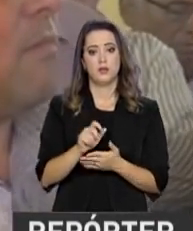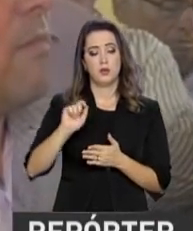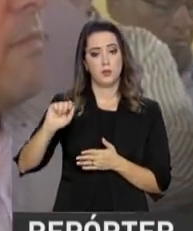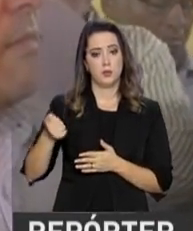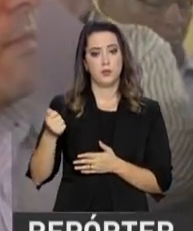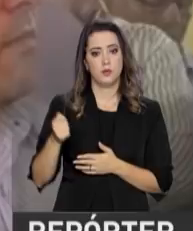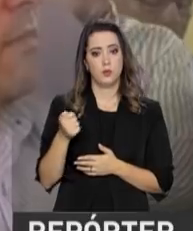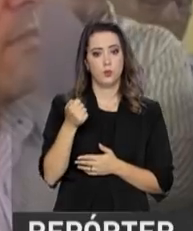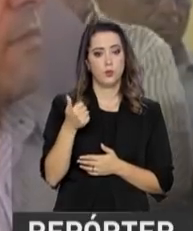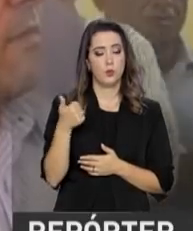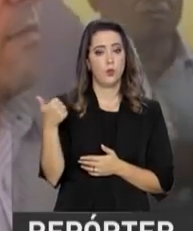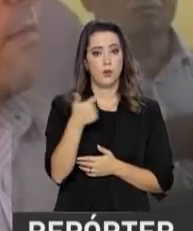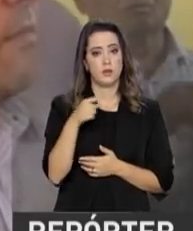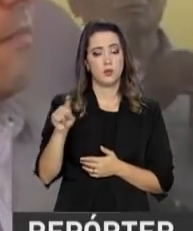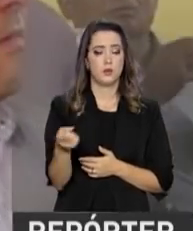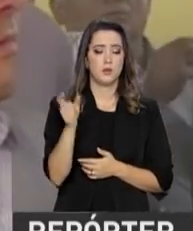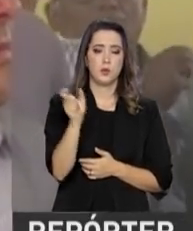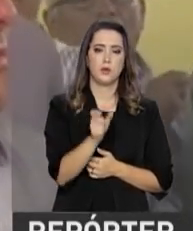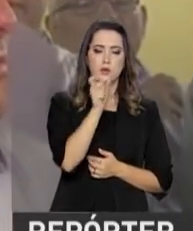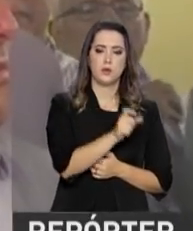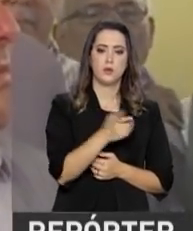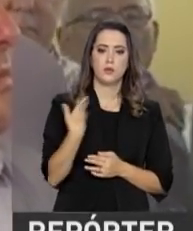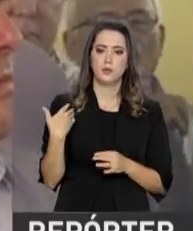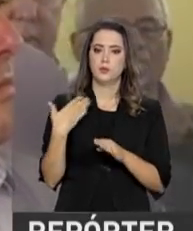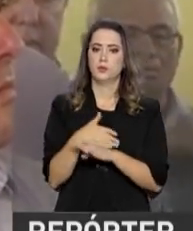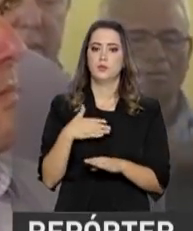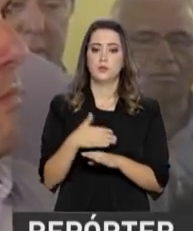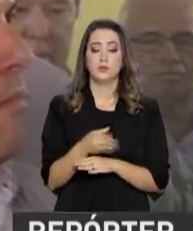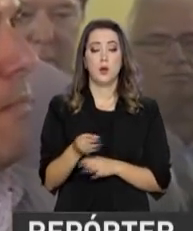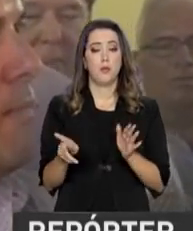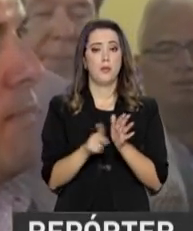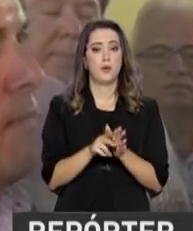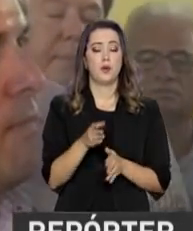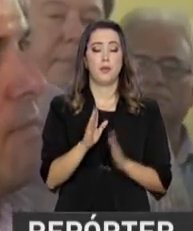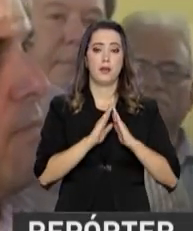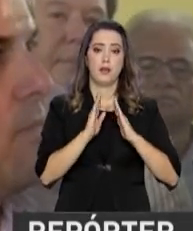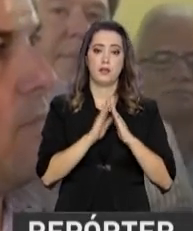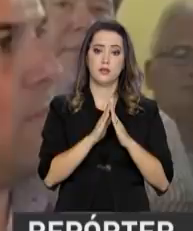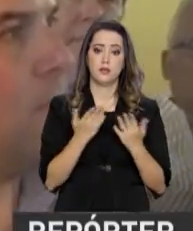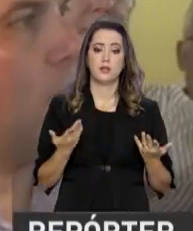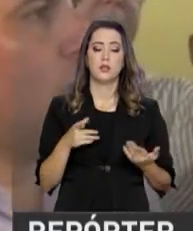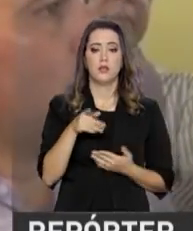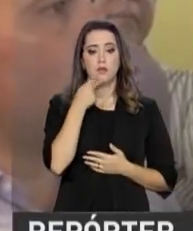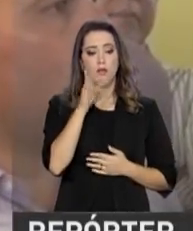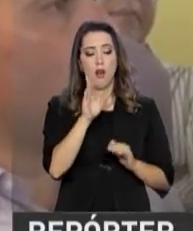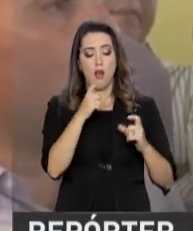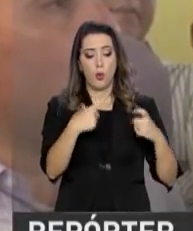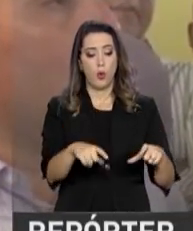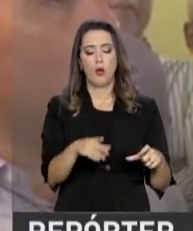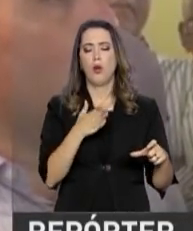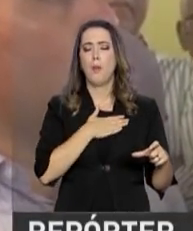chaves para quase 12 mil pessoas que passarão a ter a sua casa e passarão a chamar